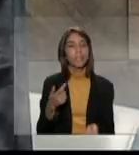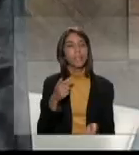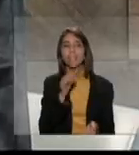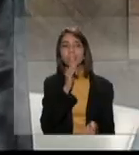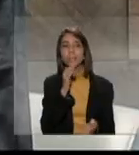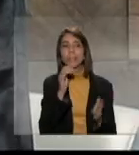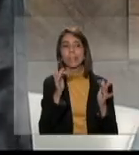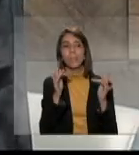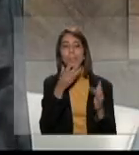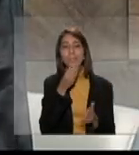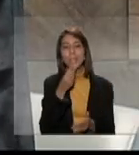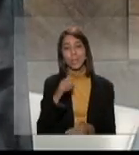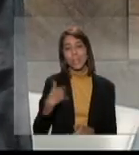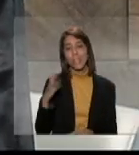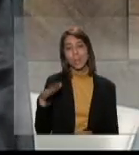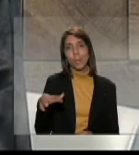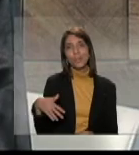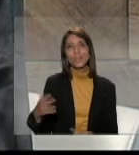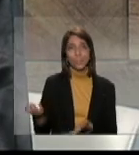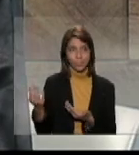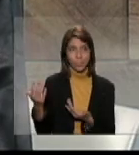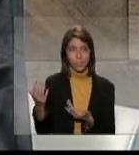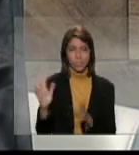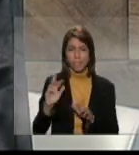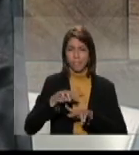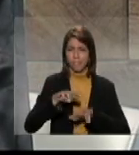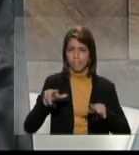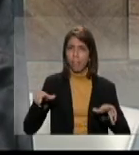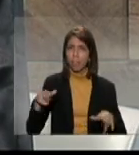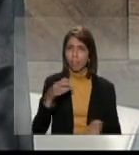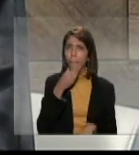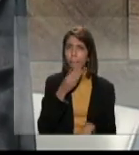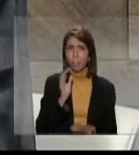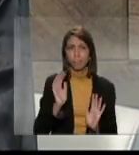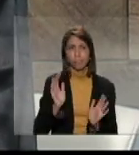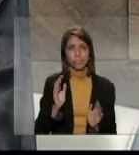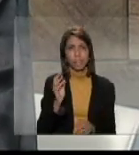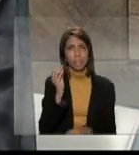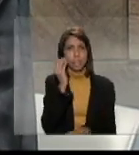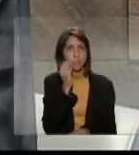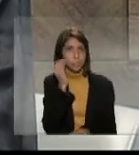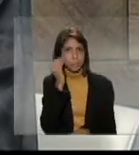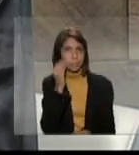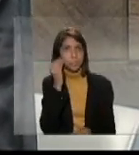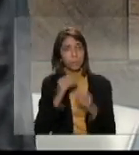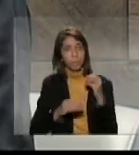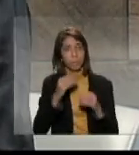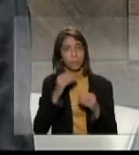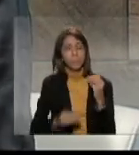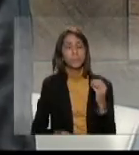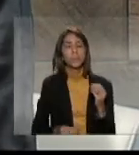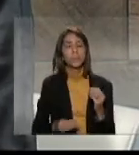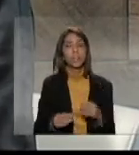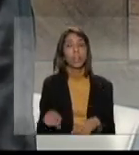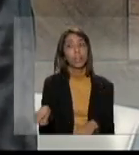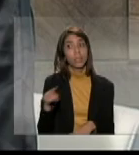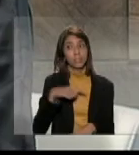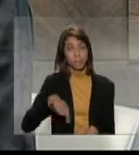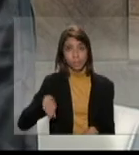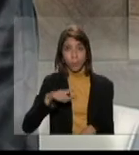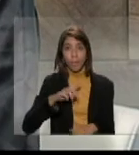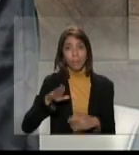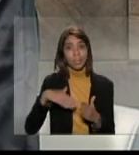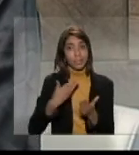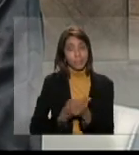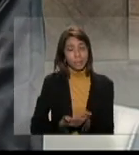questão do namorar um homem mais novo já aconteceu com mais um personagem né você já teve essa situação mais uma vez é pra gente